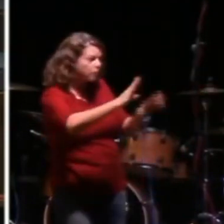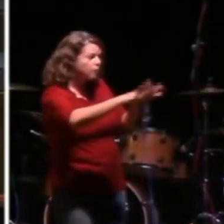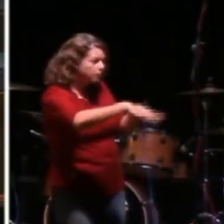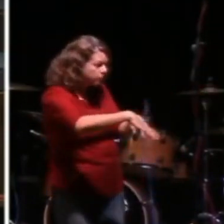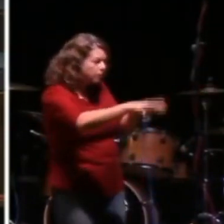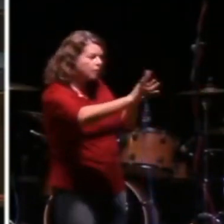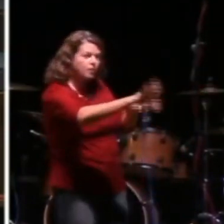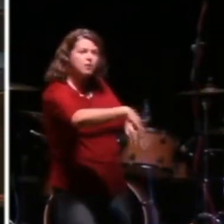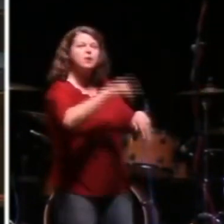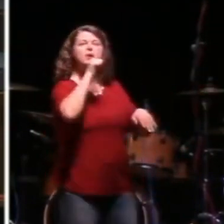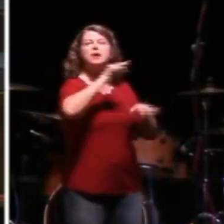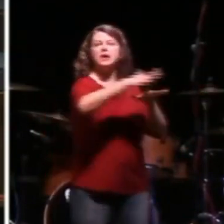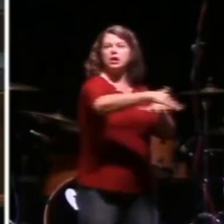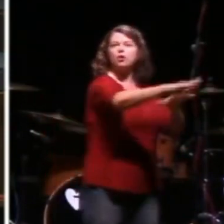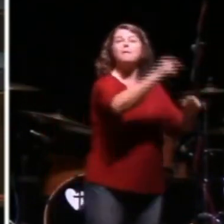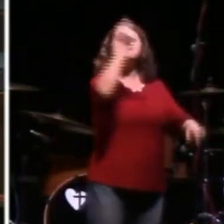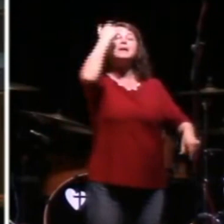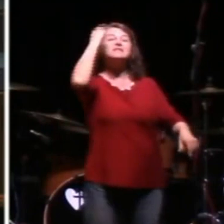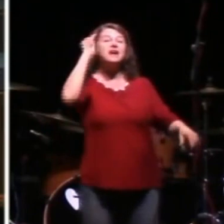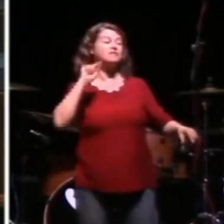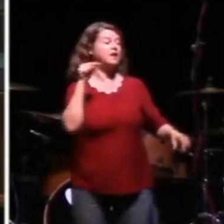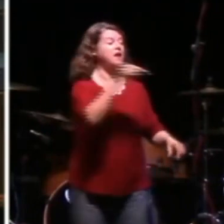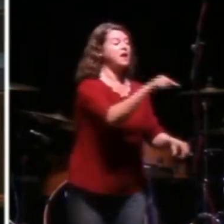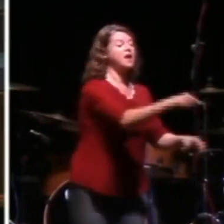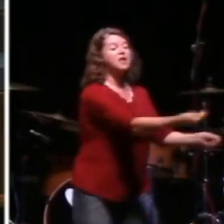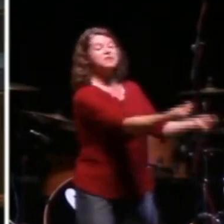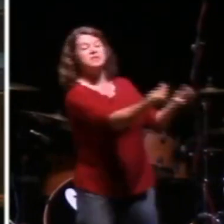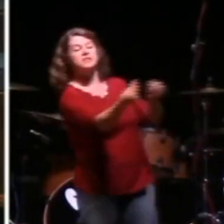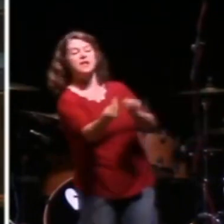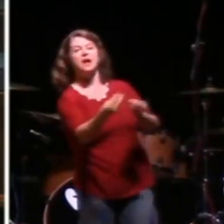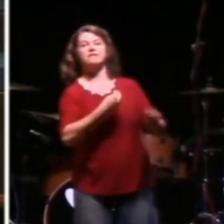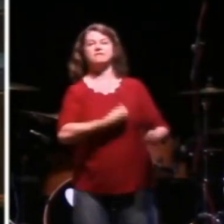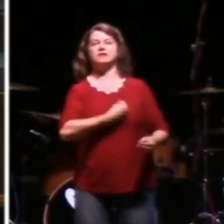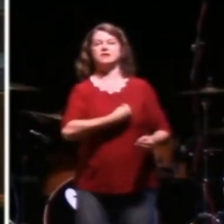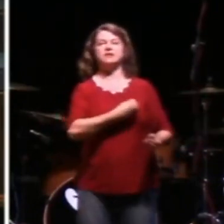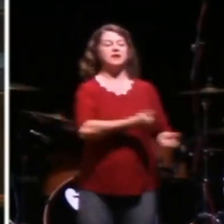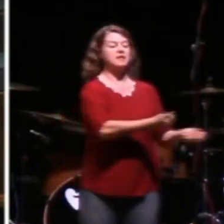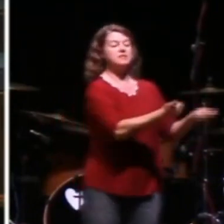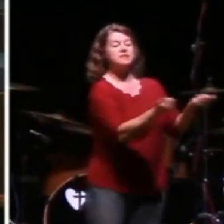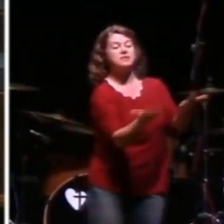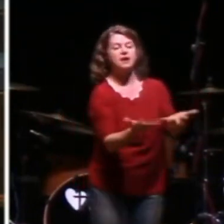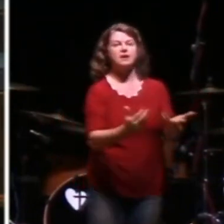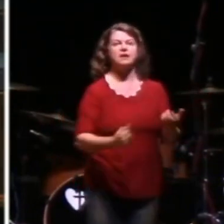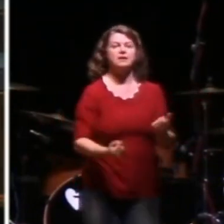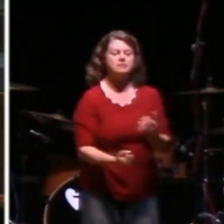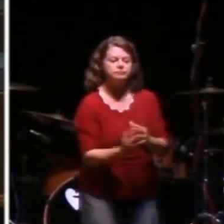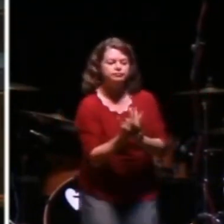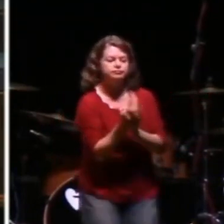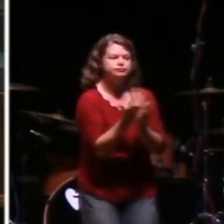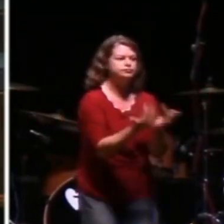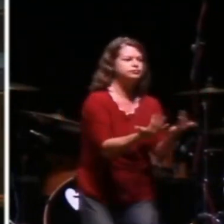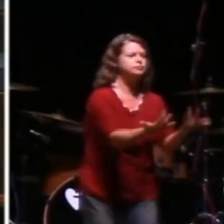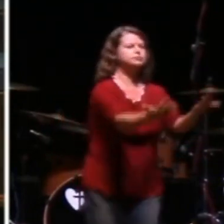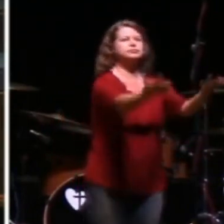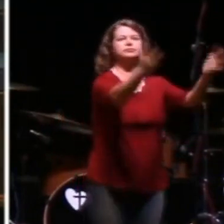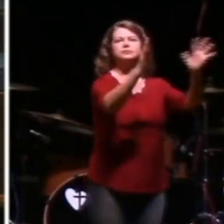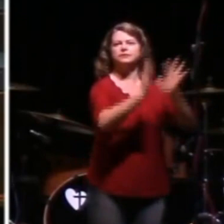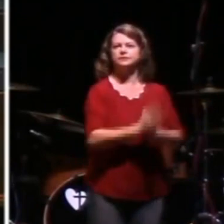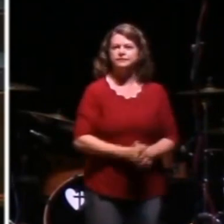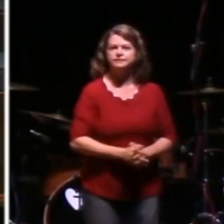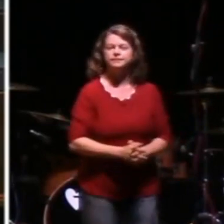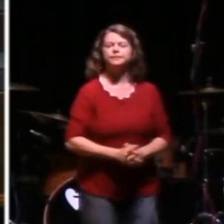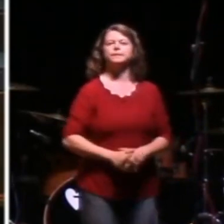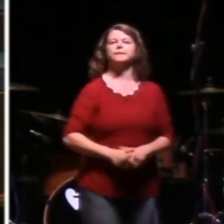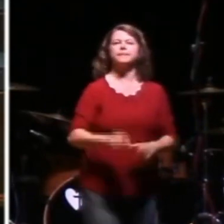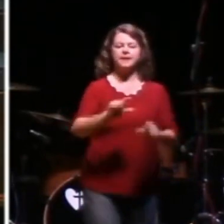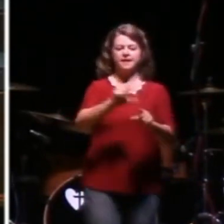deus porque ele produz vida ele produz fertilidade então a para de arão sob o comando de